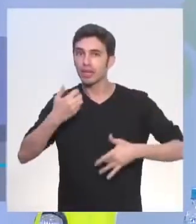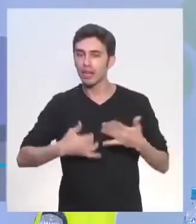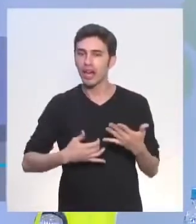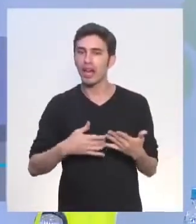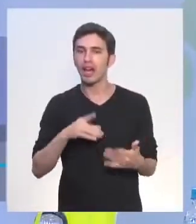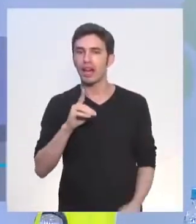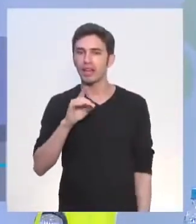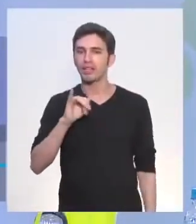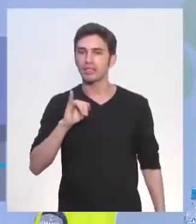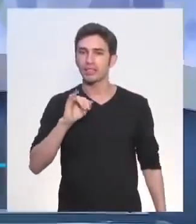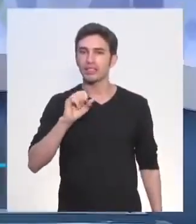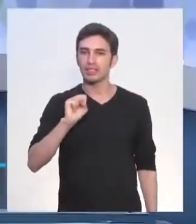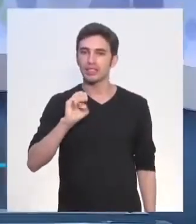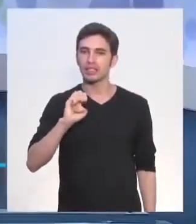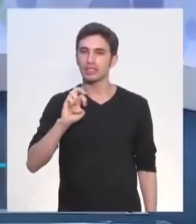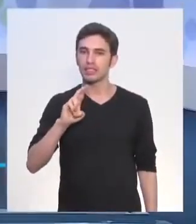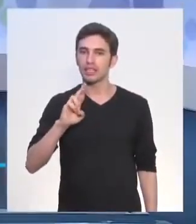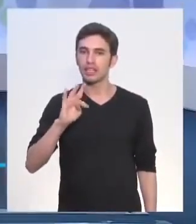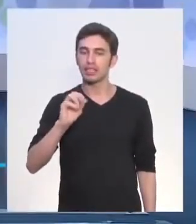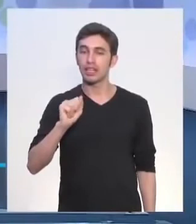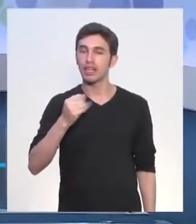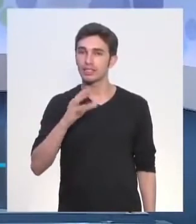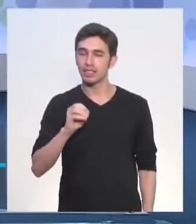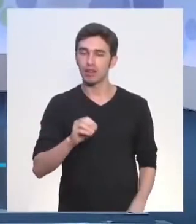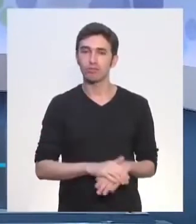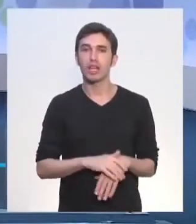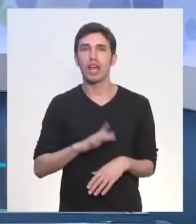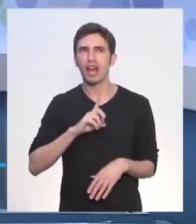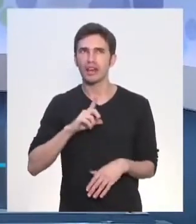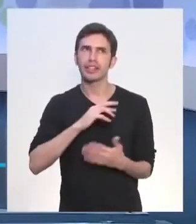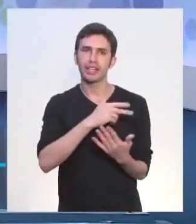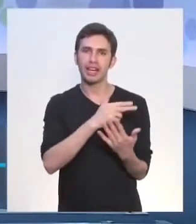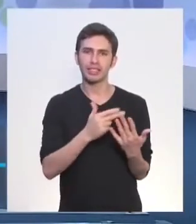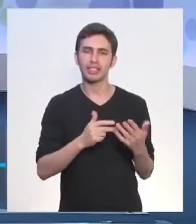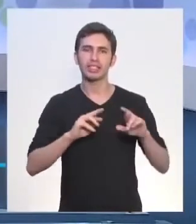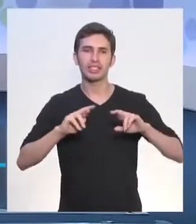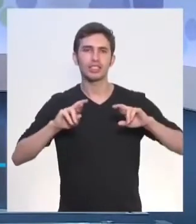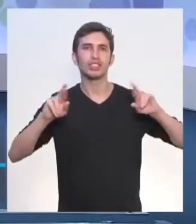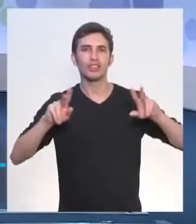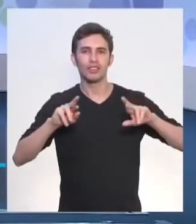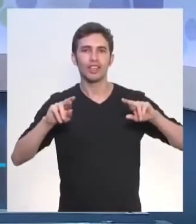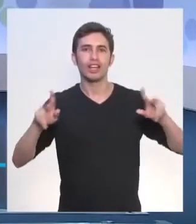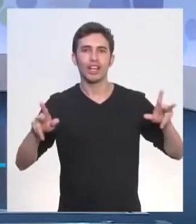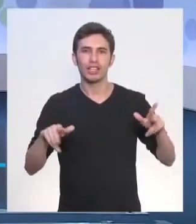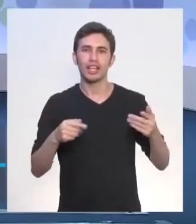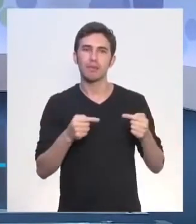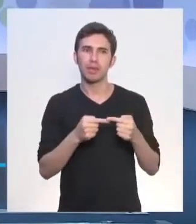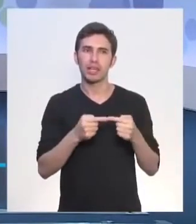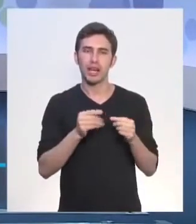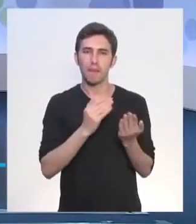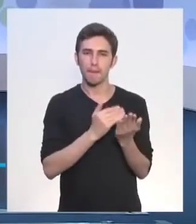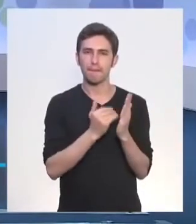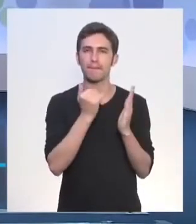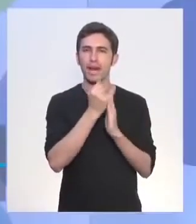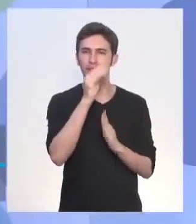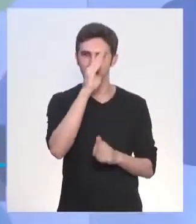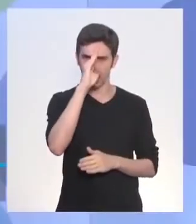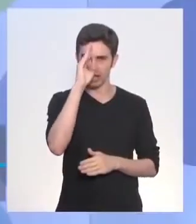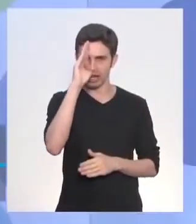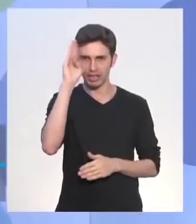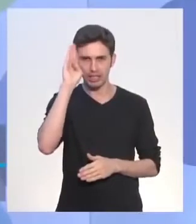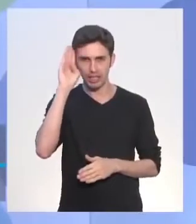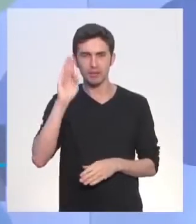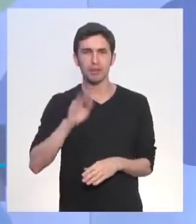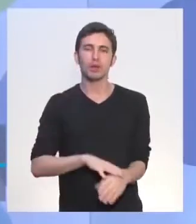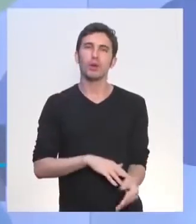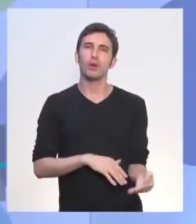seja, né? Sim. Mas a dissertação vai ter outras características, a dissertação né? vai partir mais de um lado acadêmico, né? É um tema, a gente